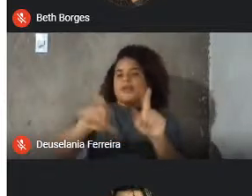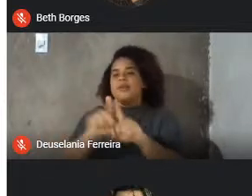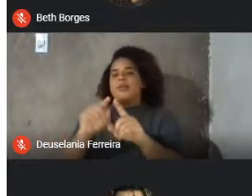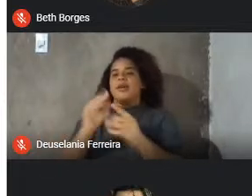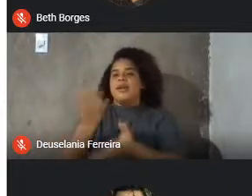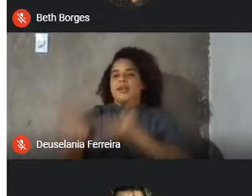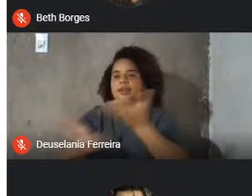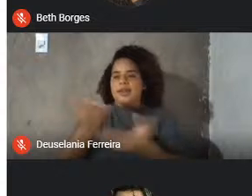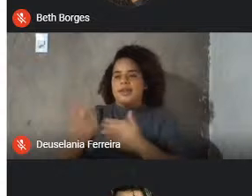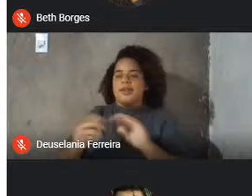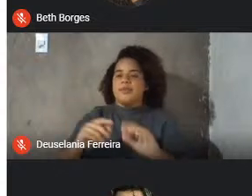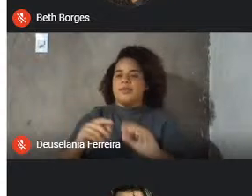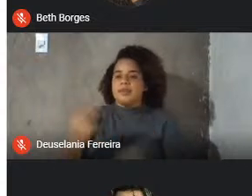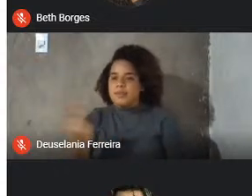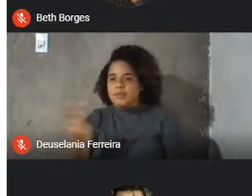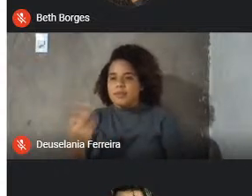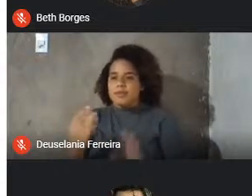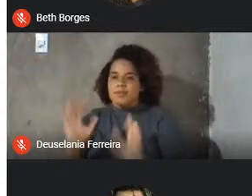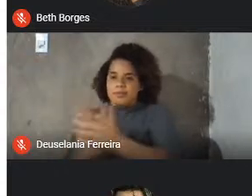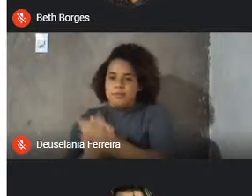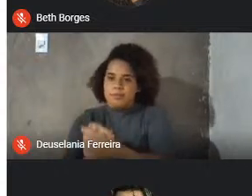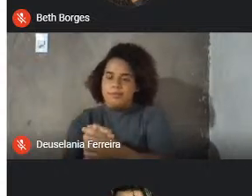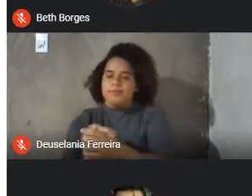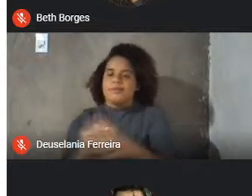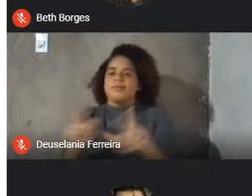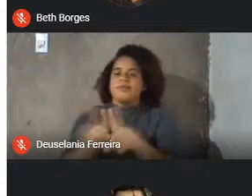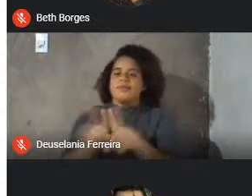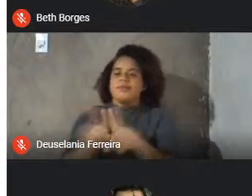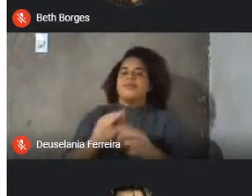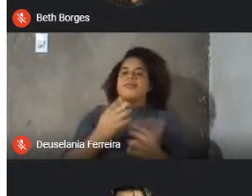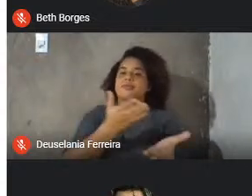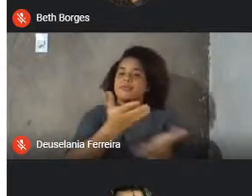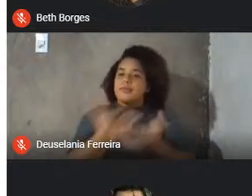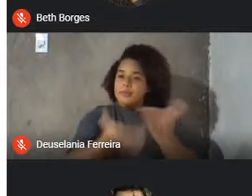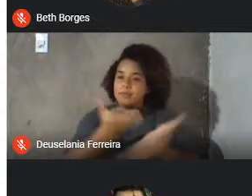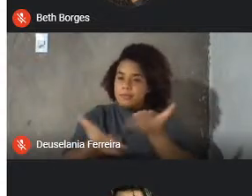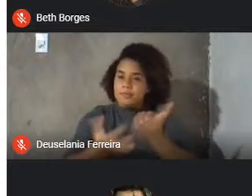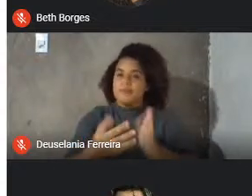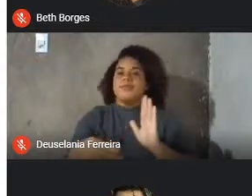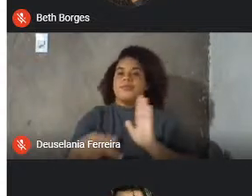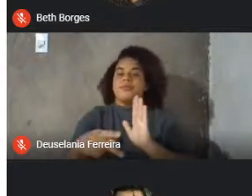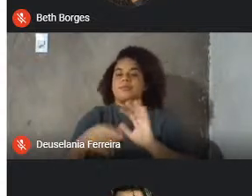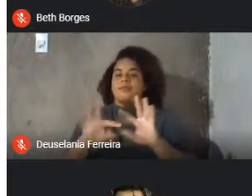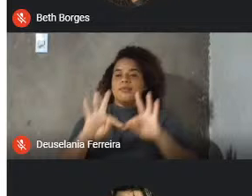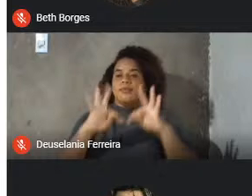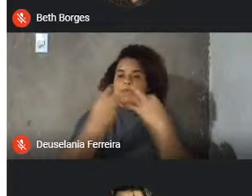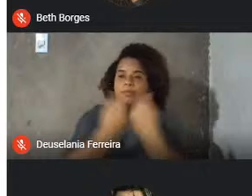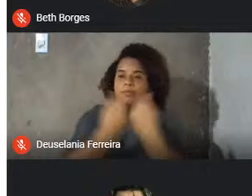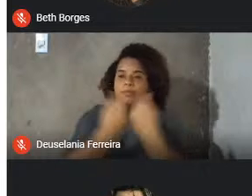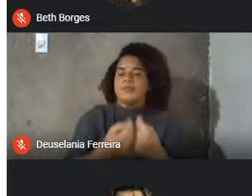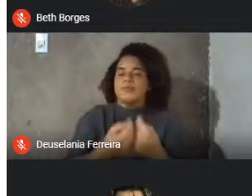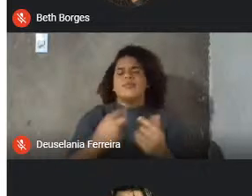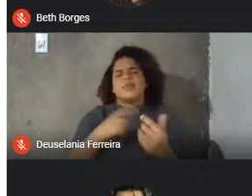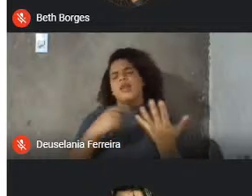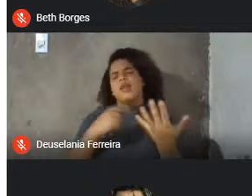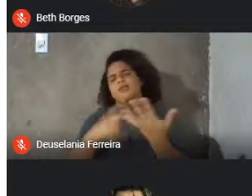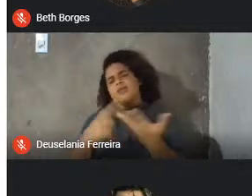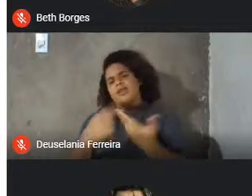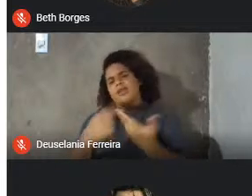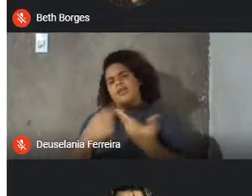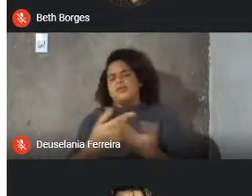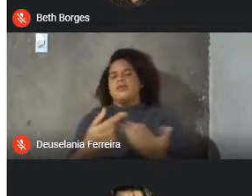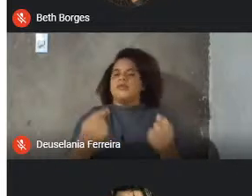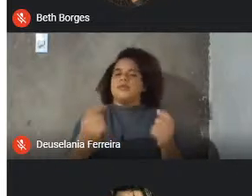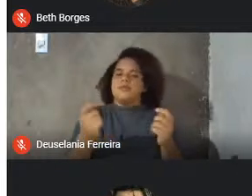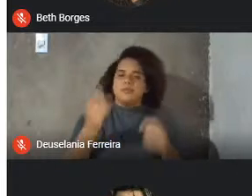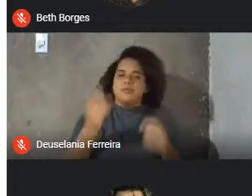muito enfático. Em terapias familiares também é muito enfático, entre outras realidades, tá? De uma